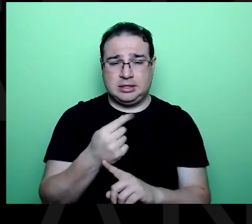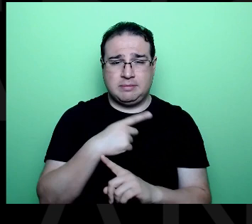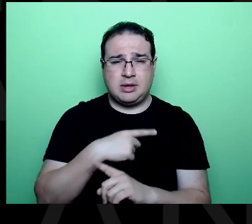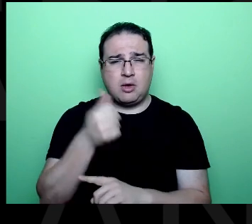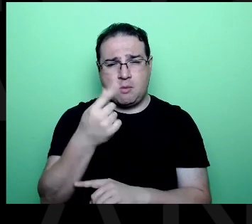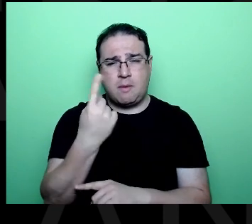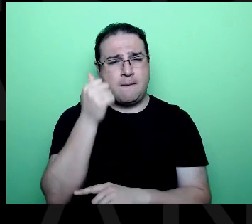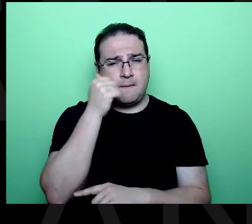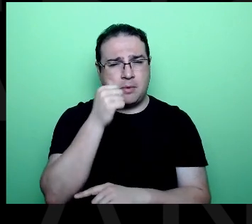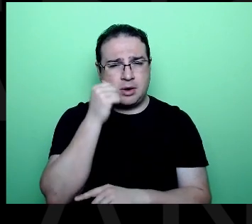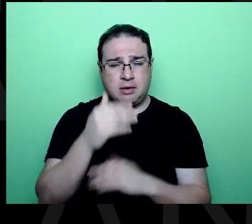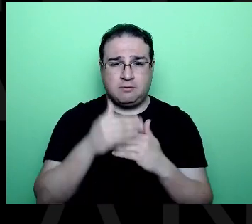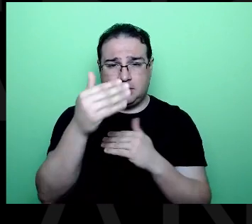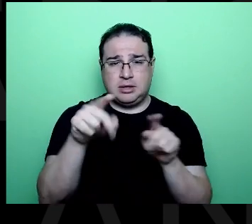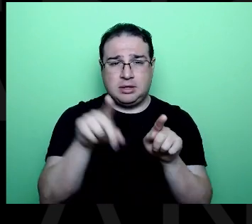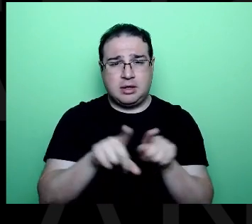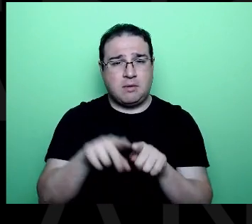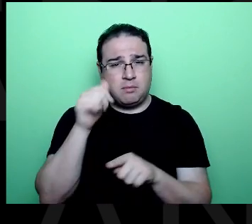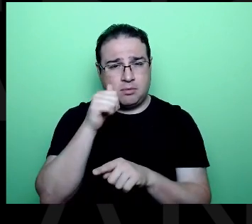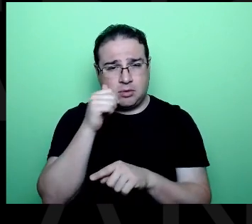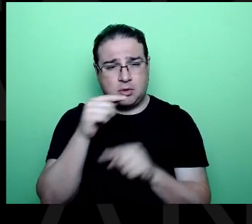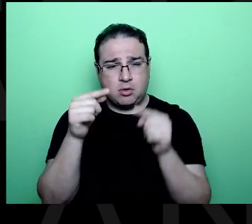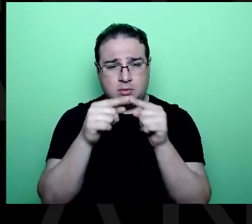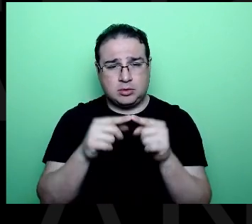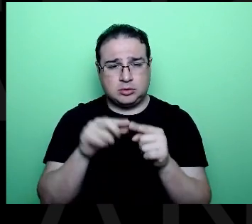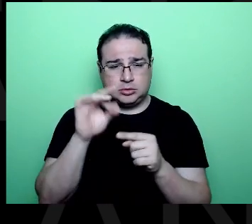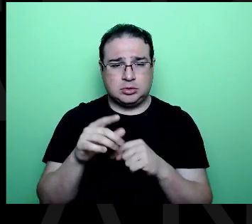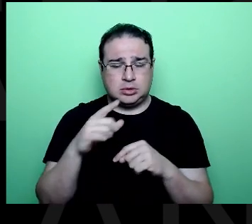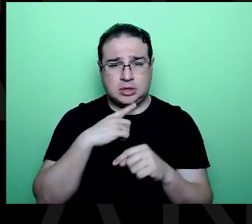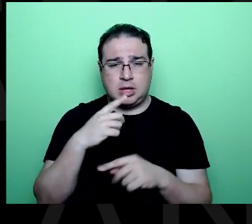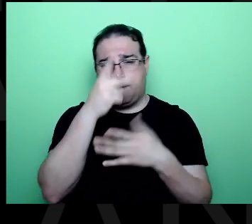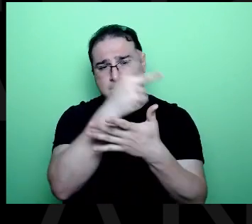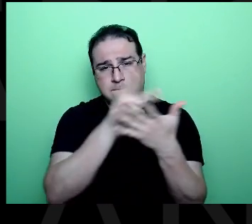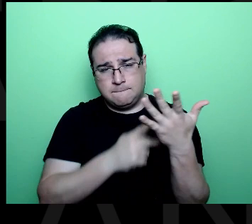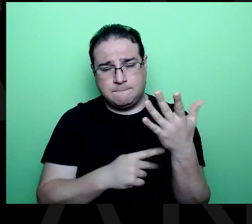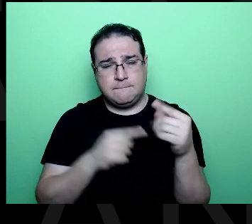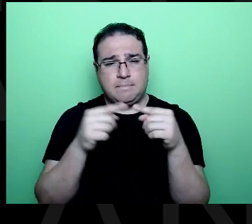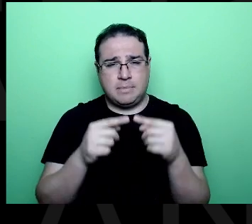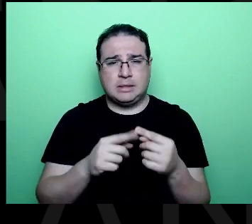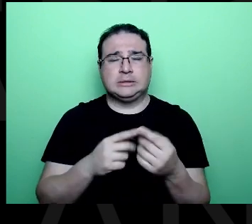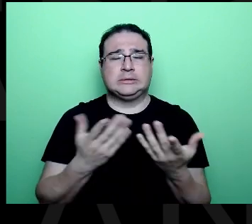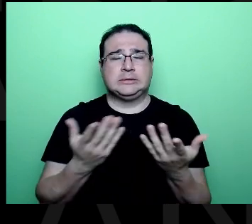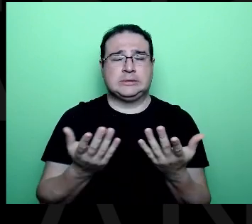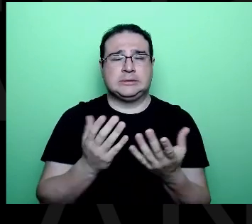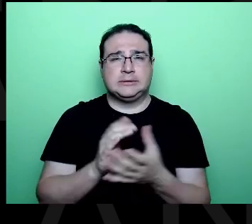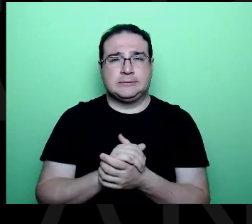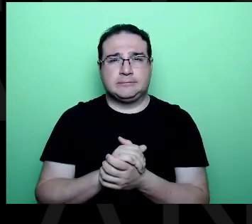mulher à frente do seu tempo, de uma mulher que não é só uma poetisa, uma mulher